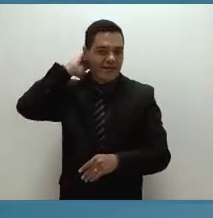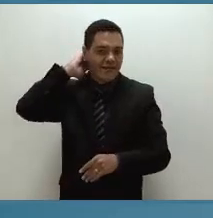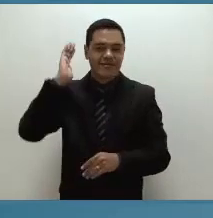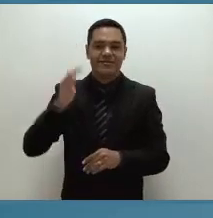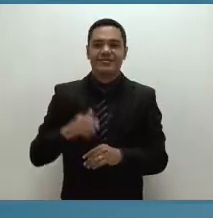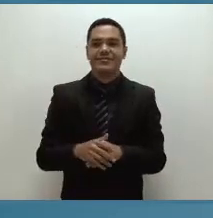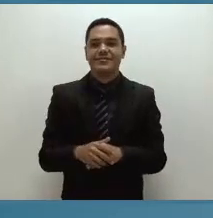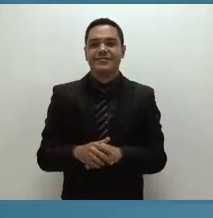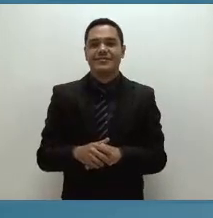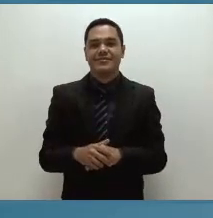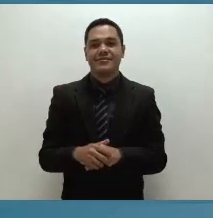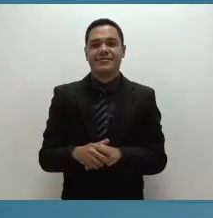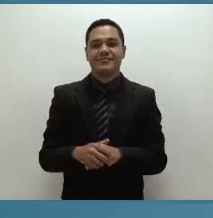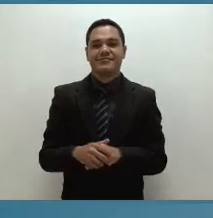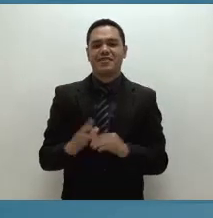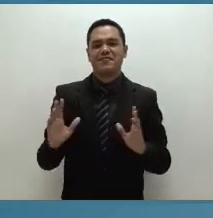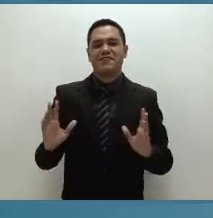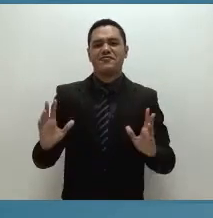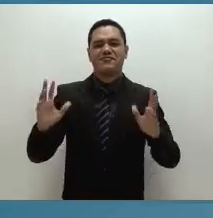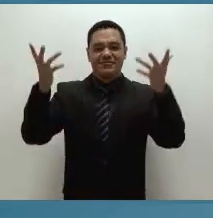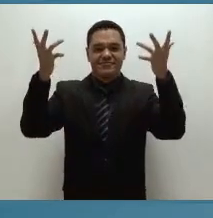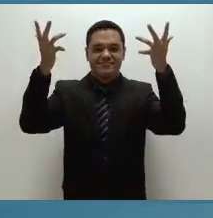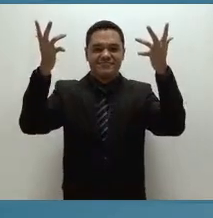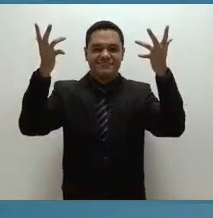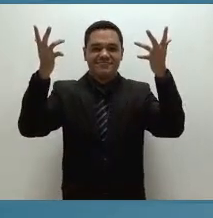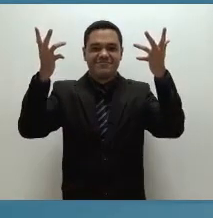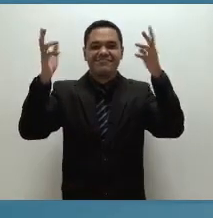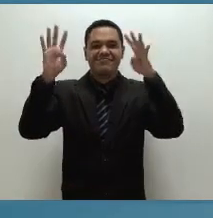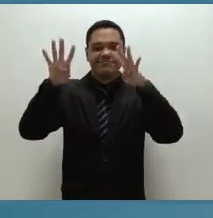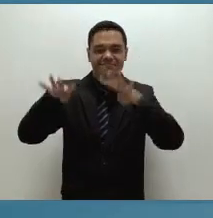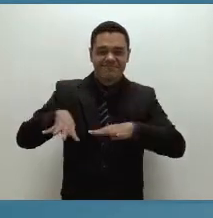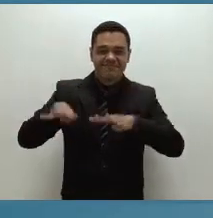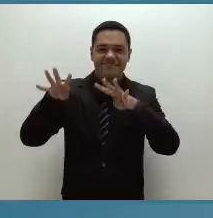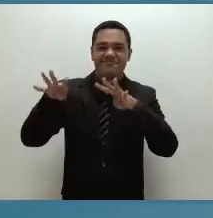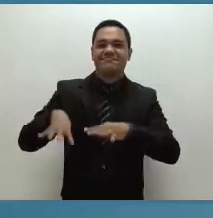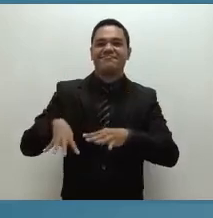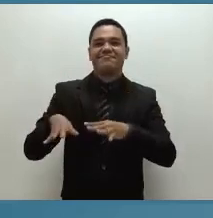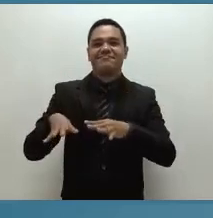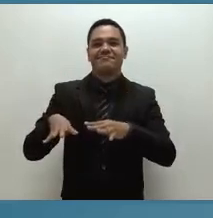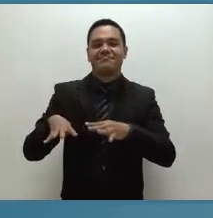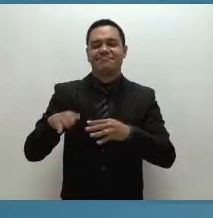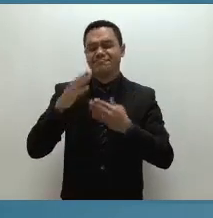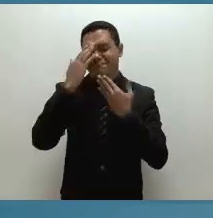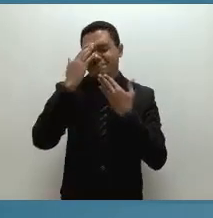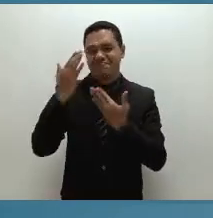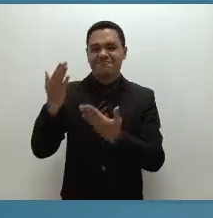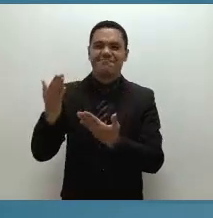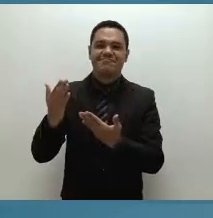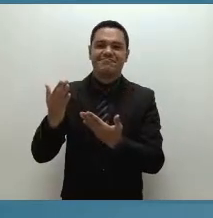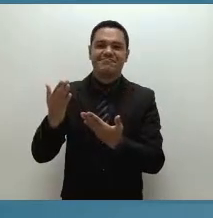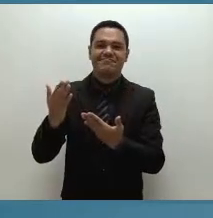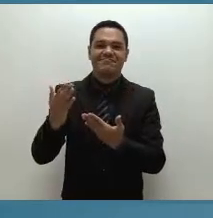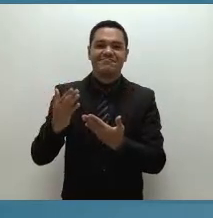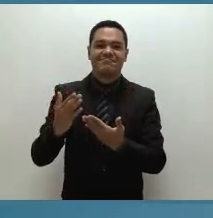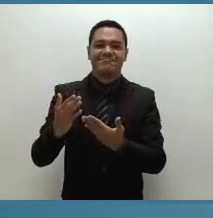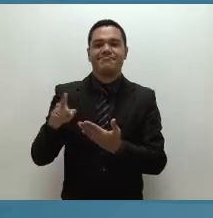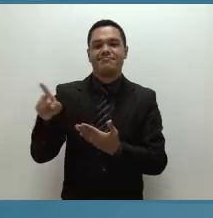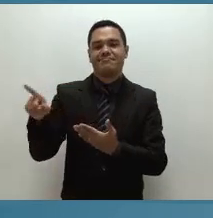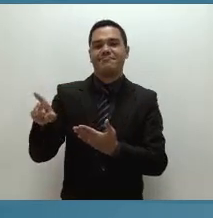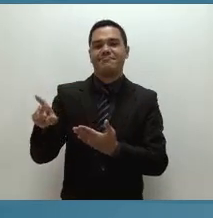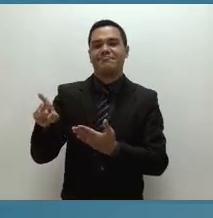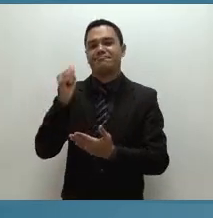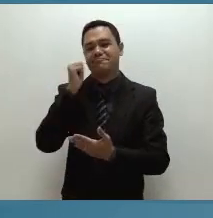em festa, em homenagem, em gratidão à nossa